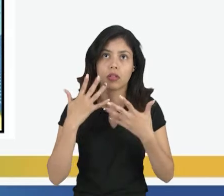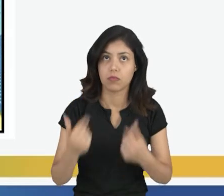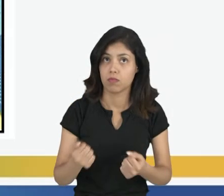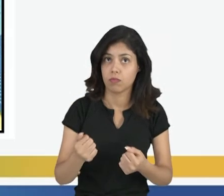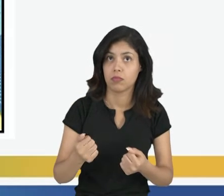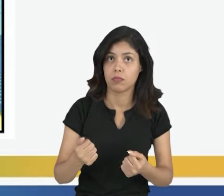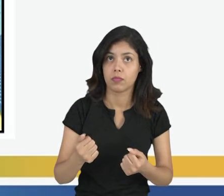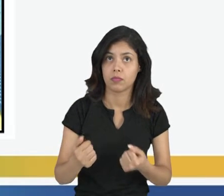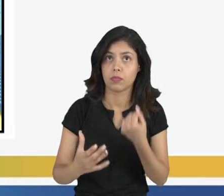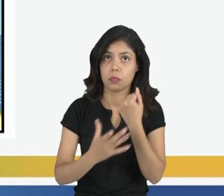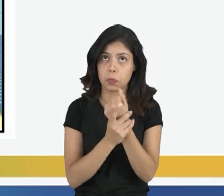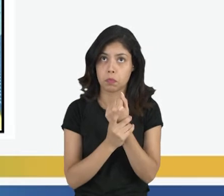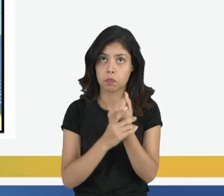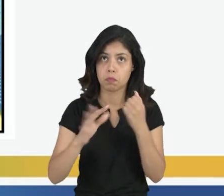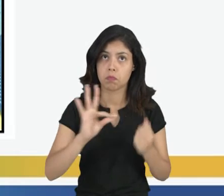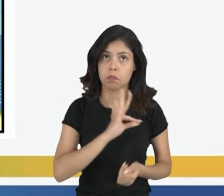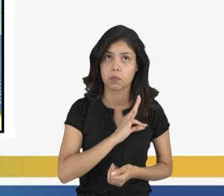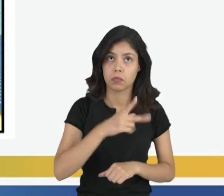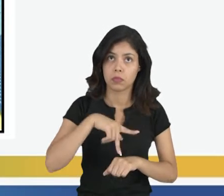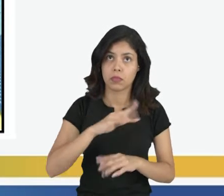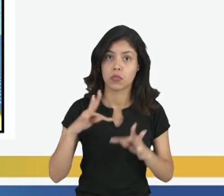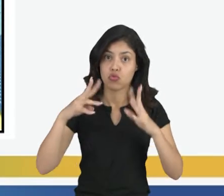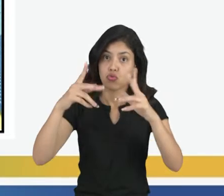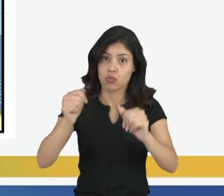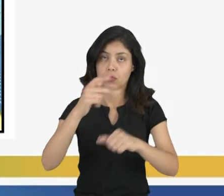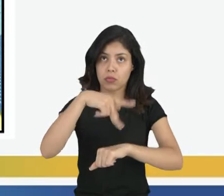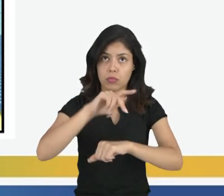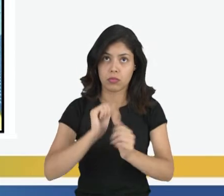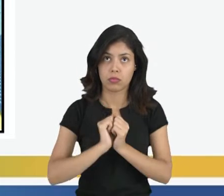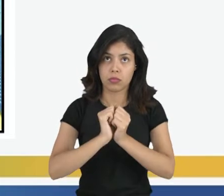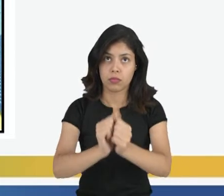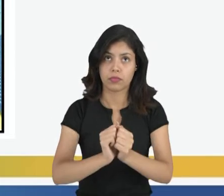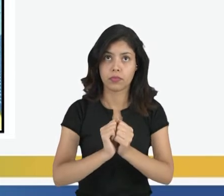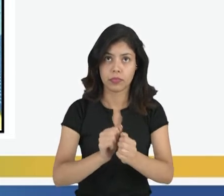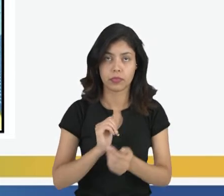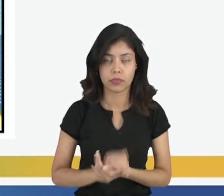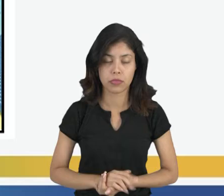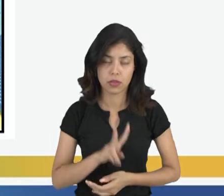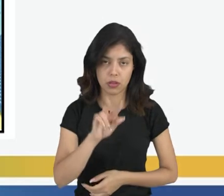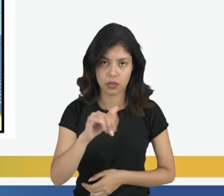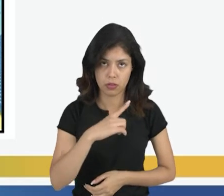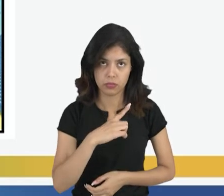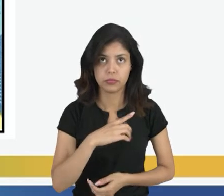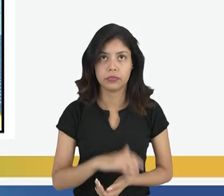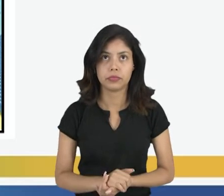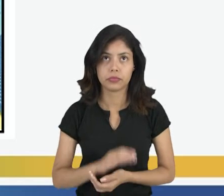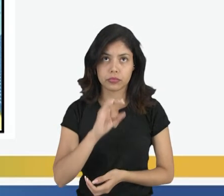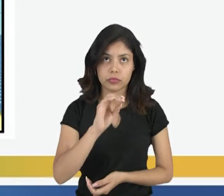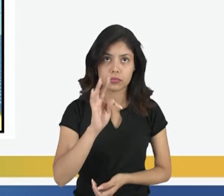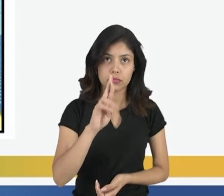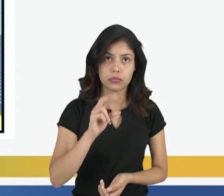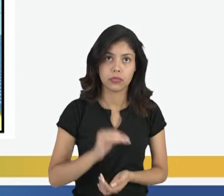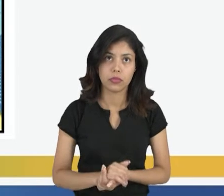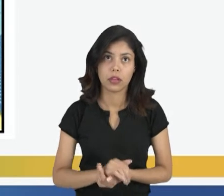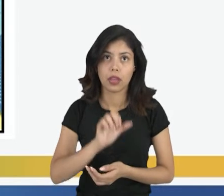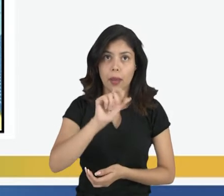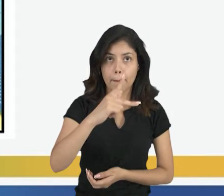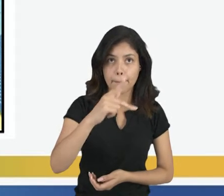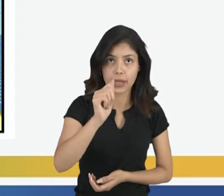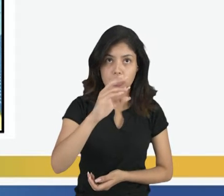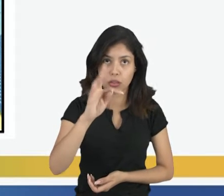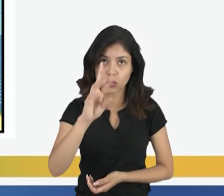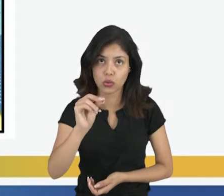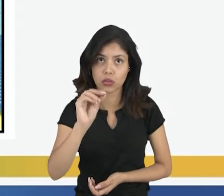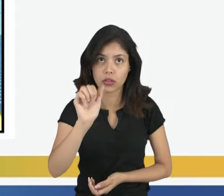países capitalistas, que a gente tem aí a lista de todos os países que vão pertencer, né, à OTAN, e o Pacto de Varsóvia,